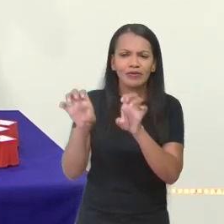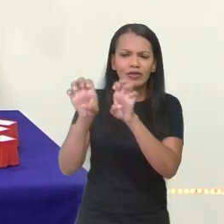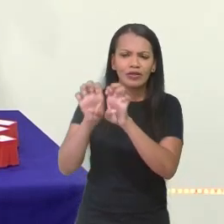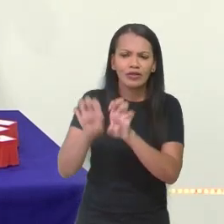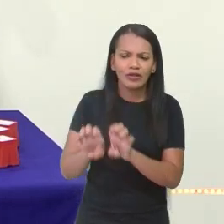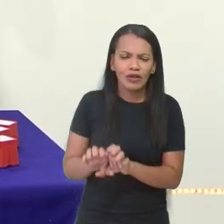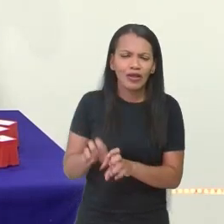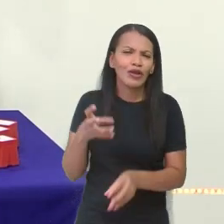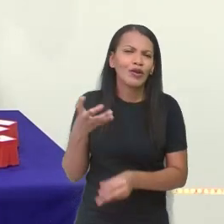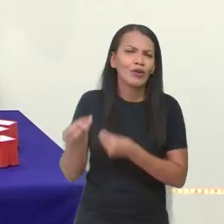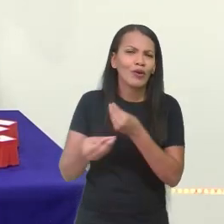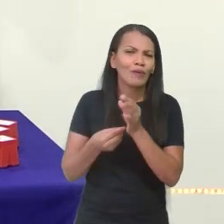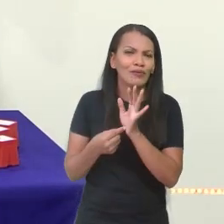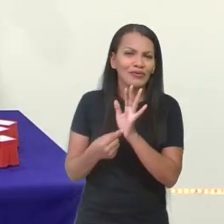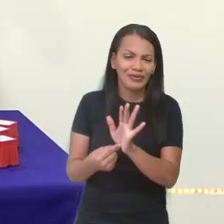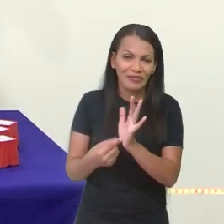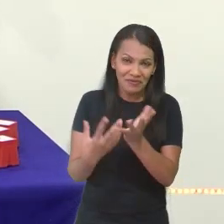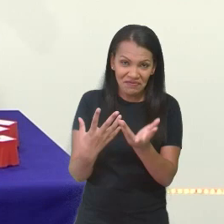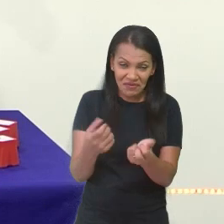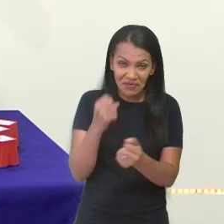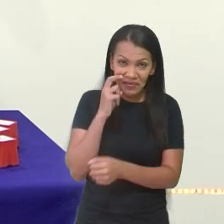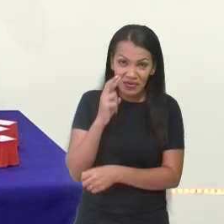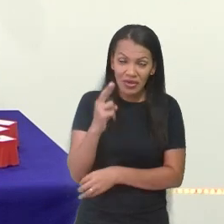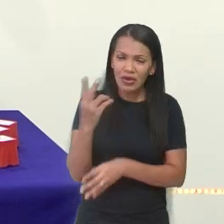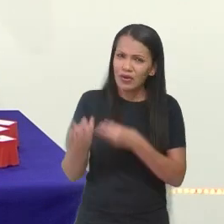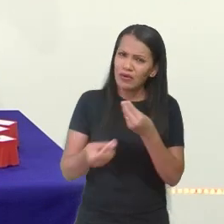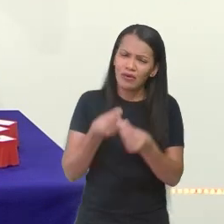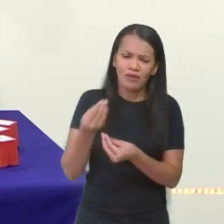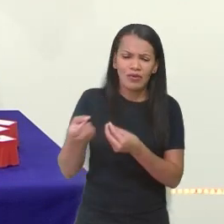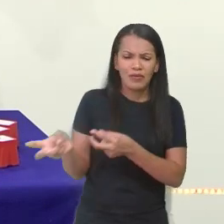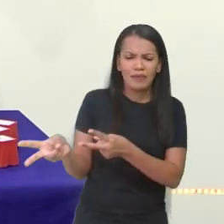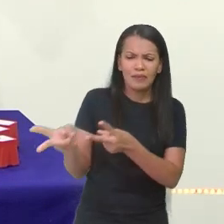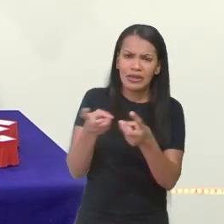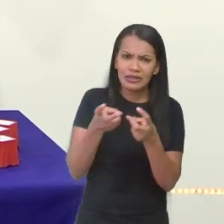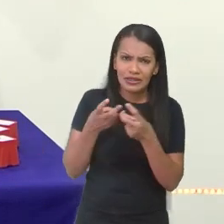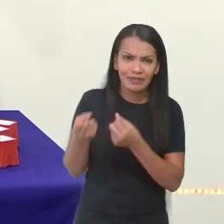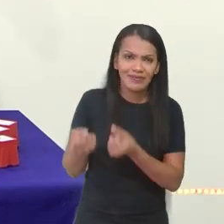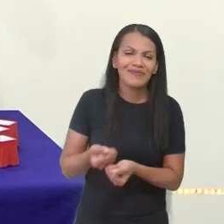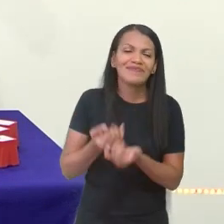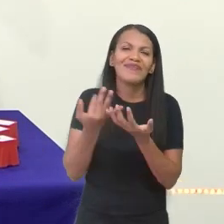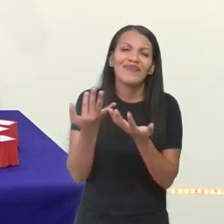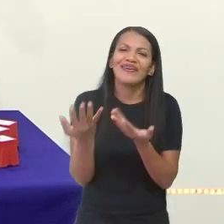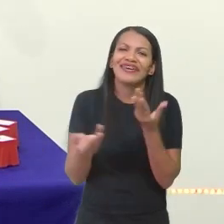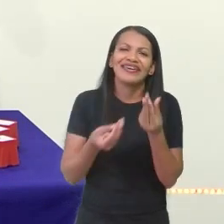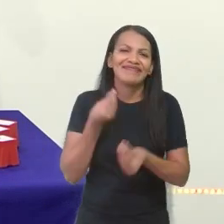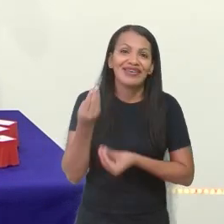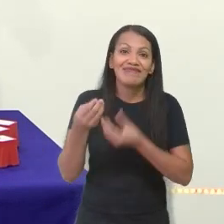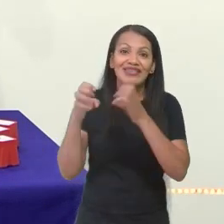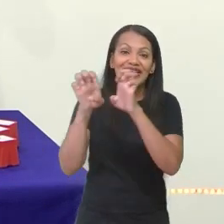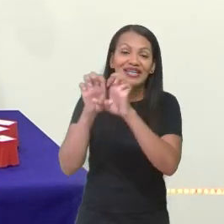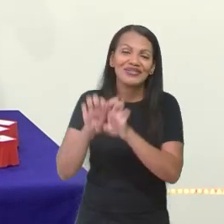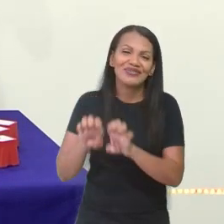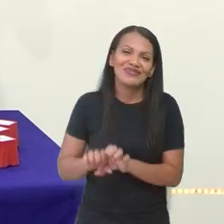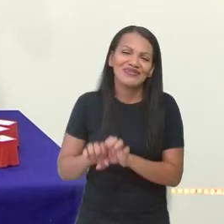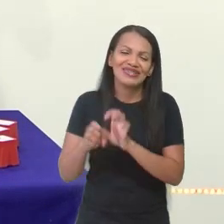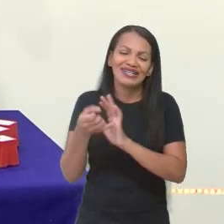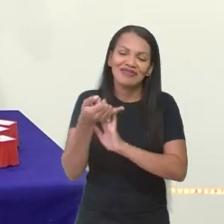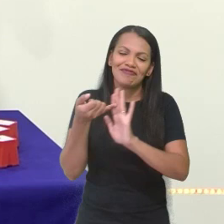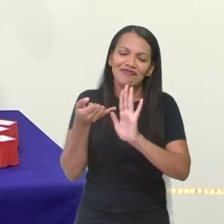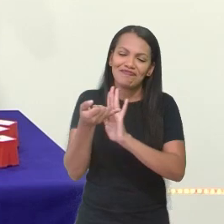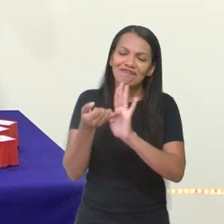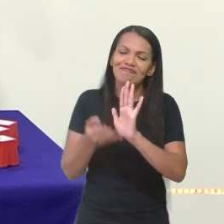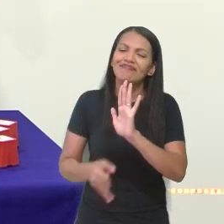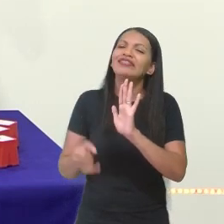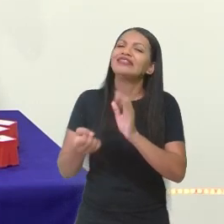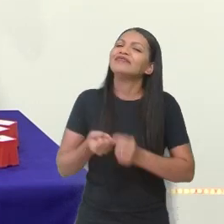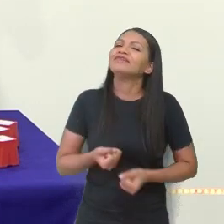como ele se apresenta, né? Como é que eu vou identificar um poema, professora? Pela estrutura. É uma das